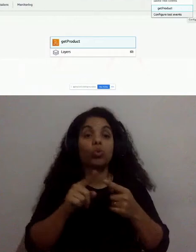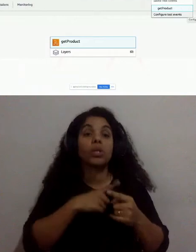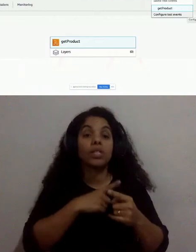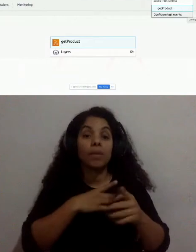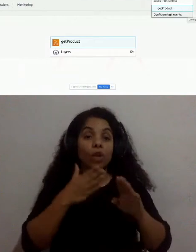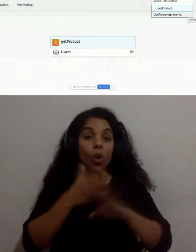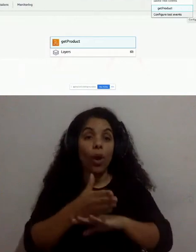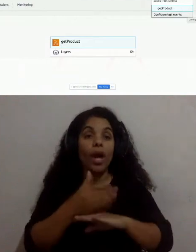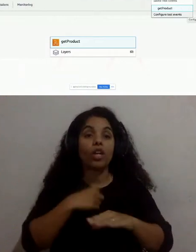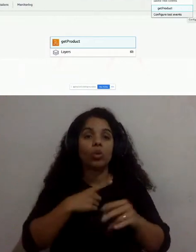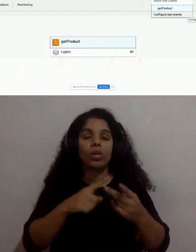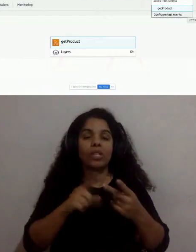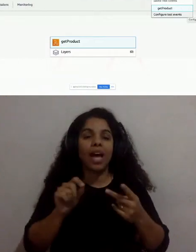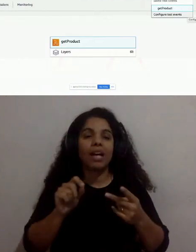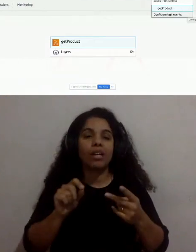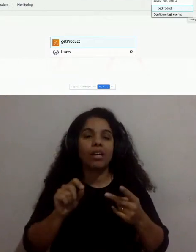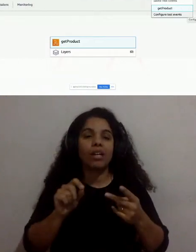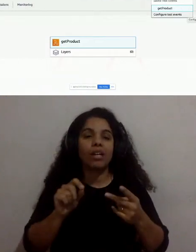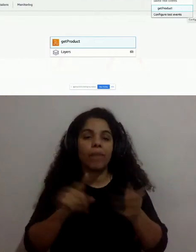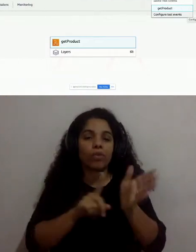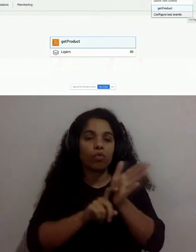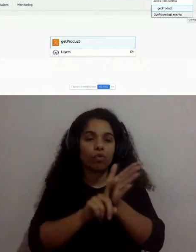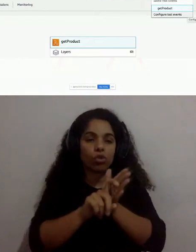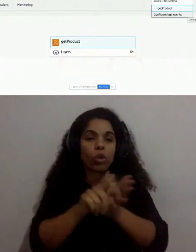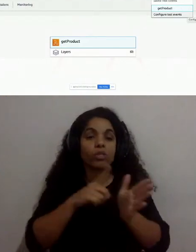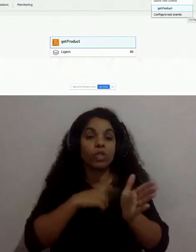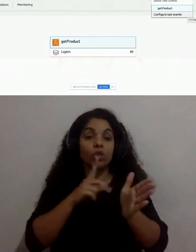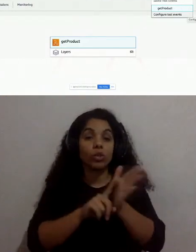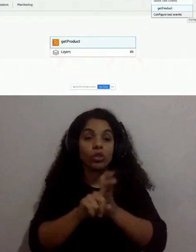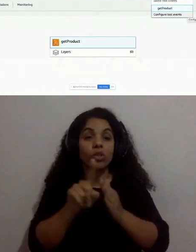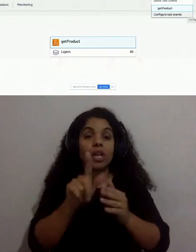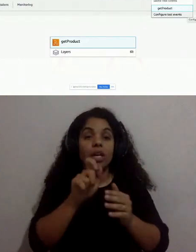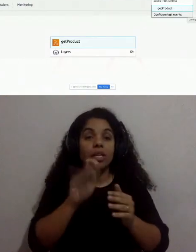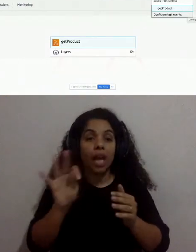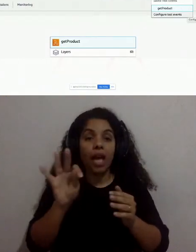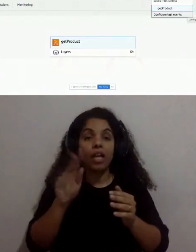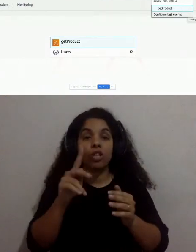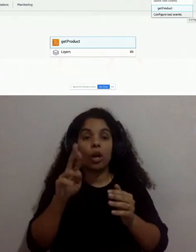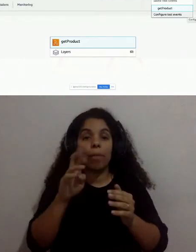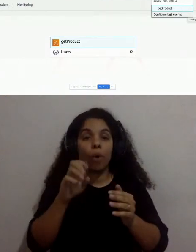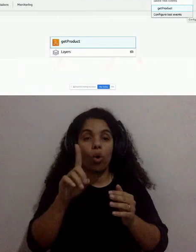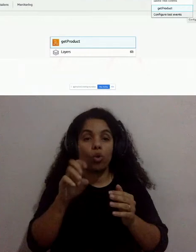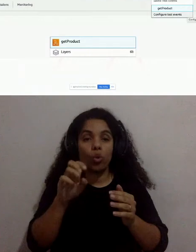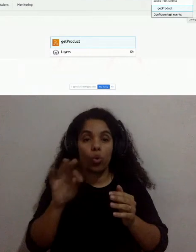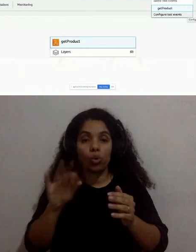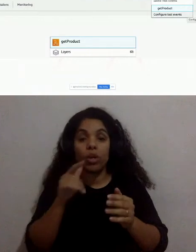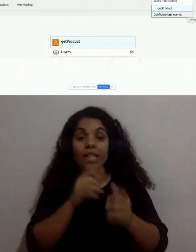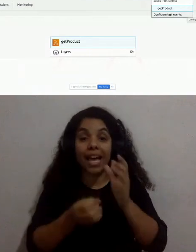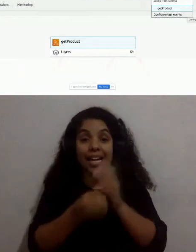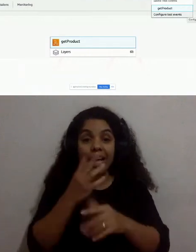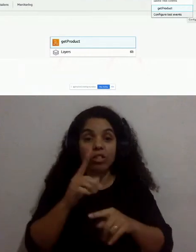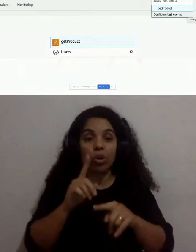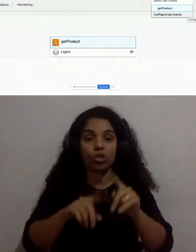entro nas funções e eu vou ver que eu tenho duas funções lá, certo? O get product e eu tenho a criação de produto, né?